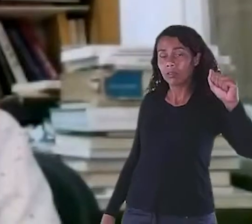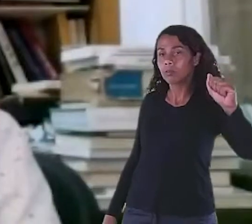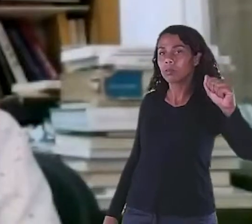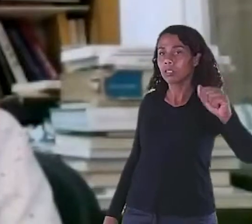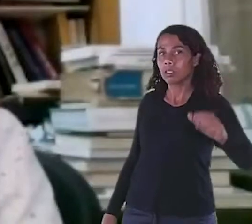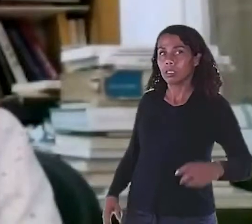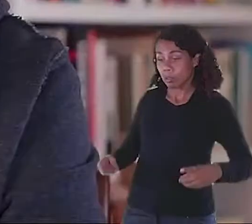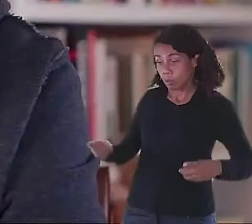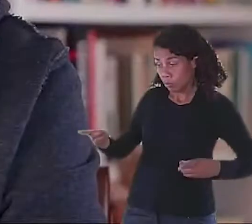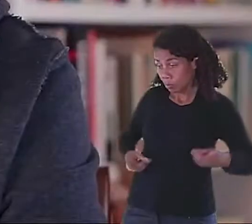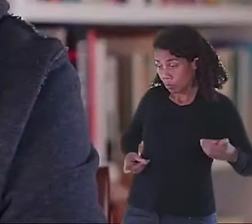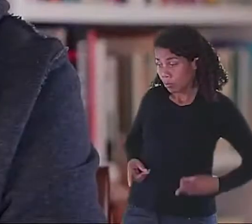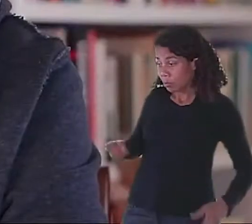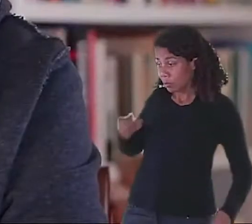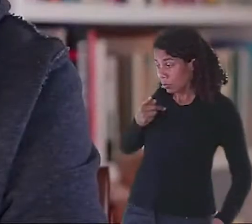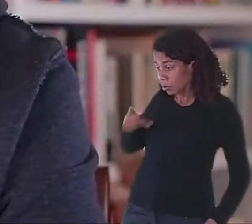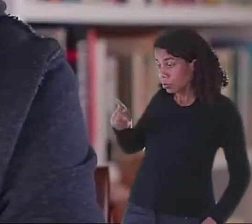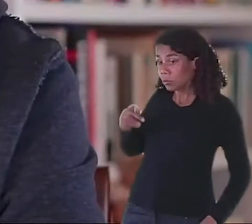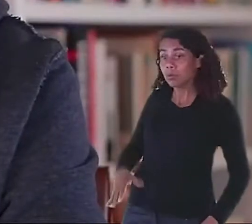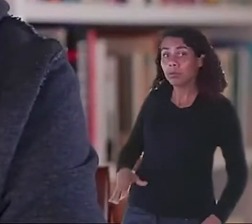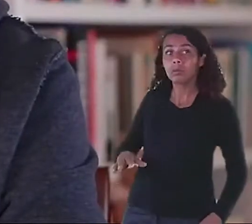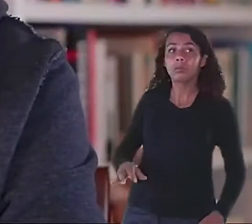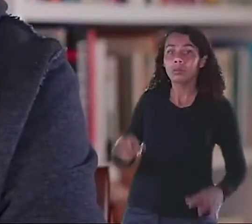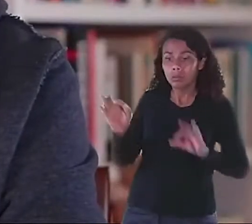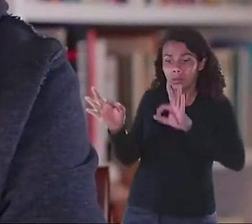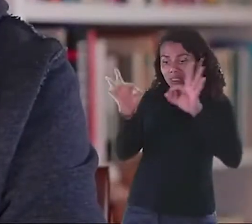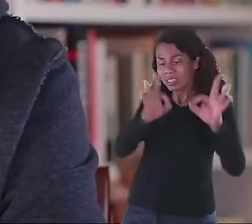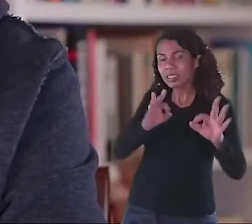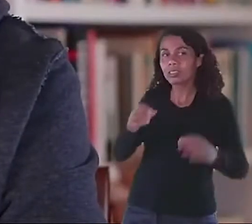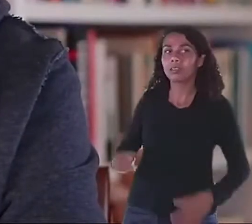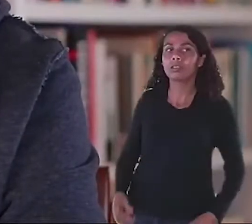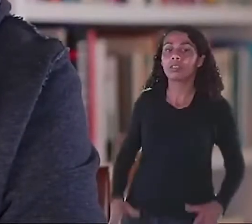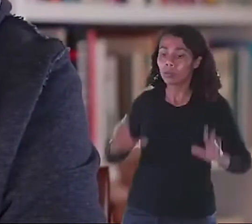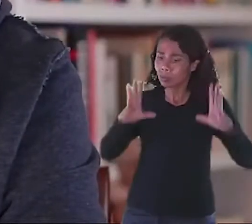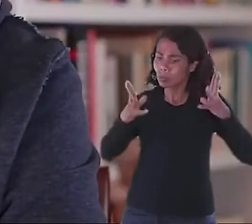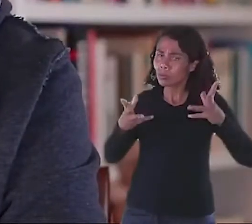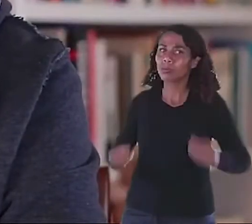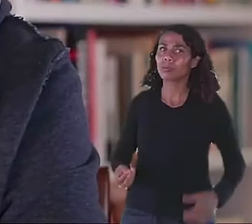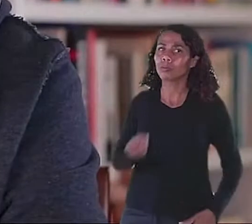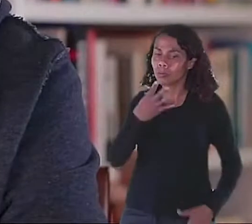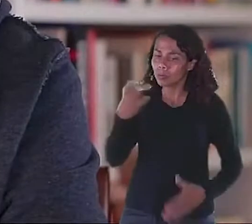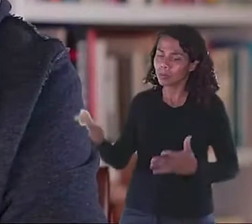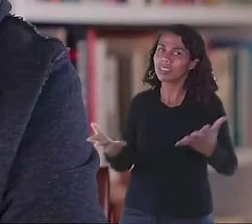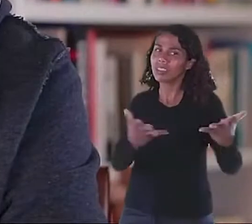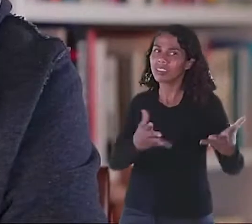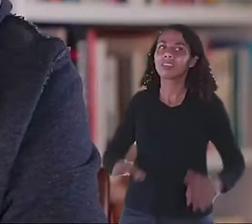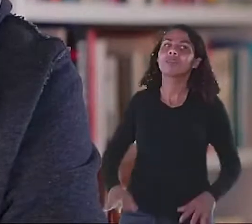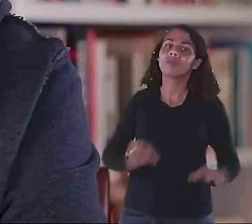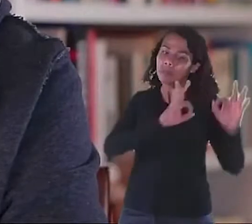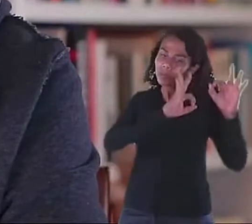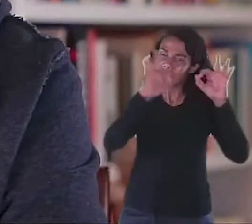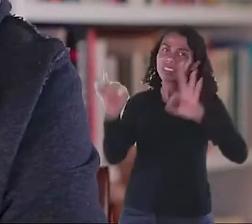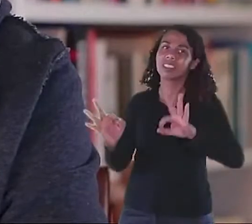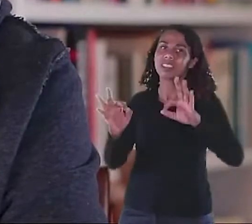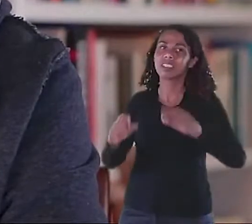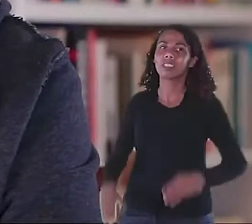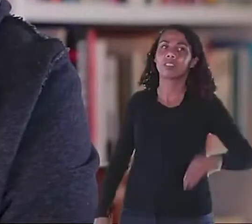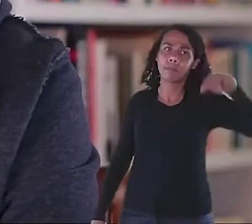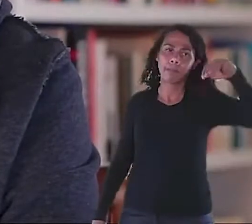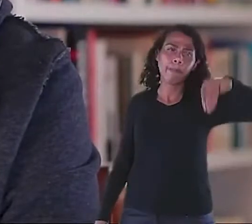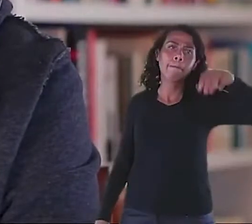querida, Abuli. Claro, muito bem-vinda, Maria Luísa. Maritza Costa, Maria